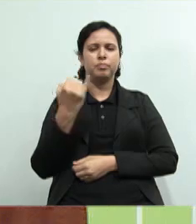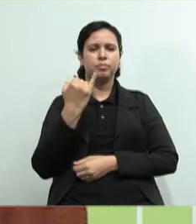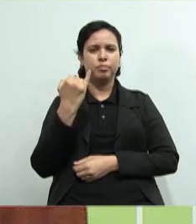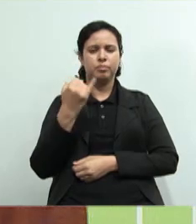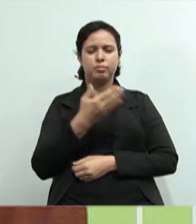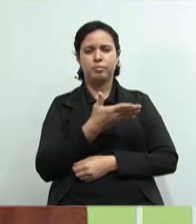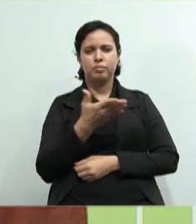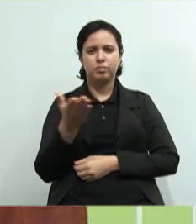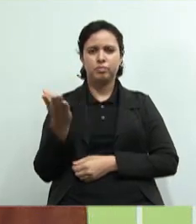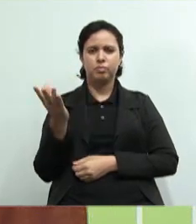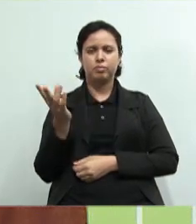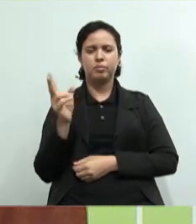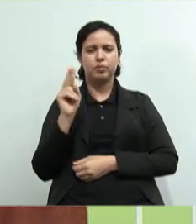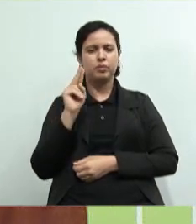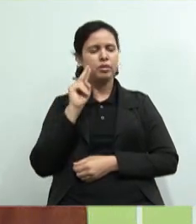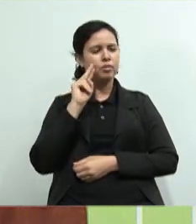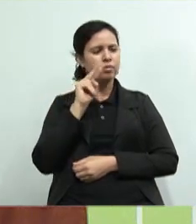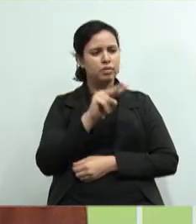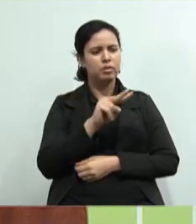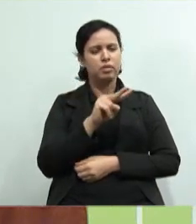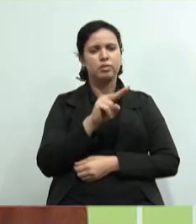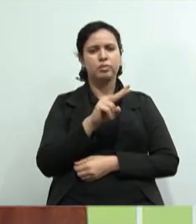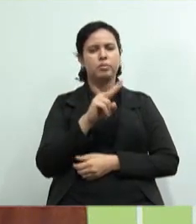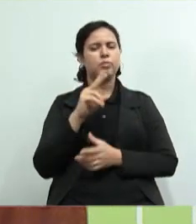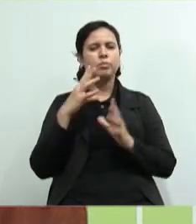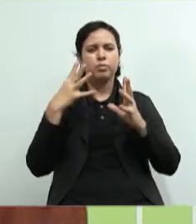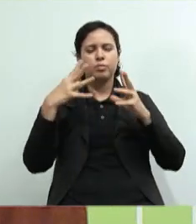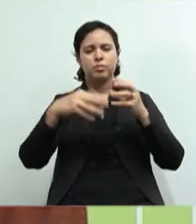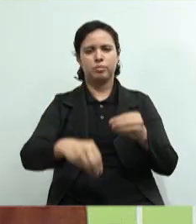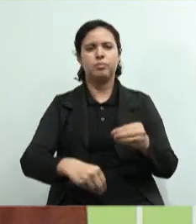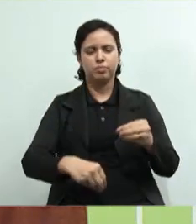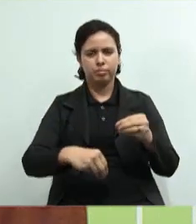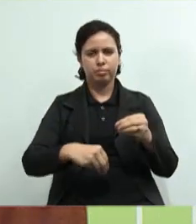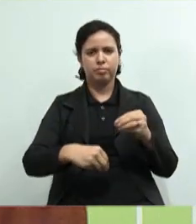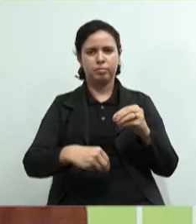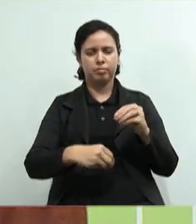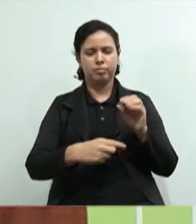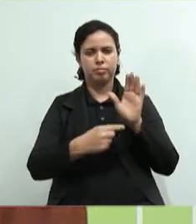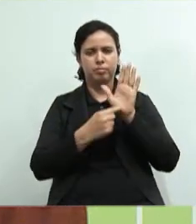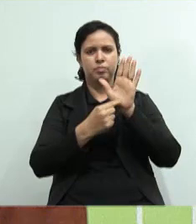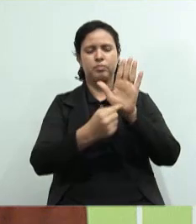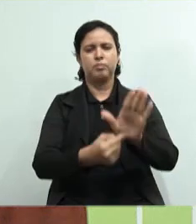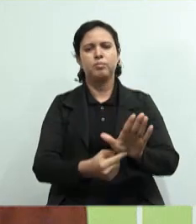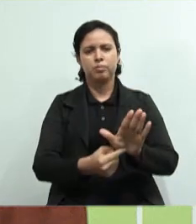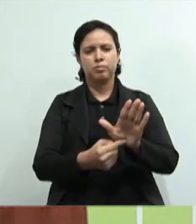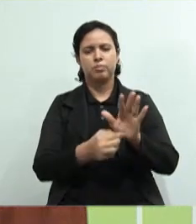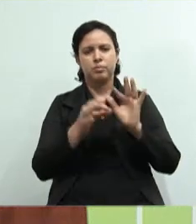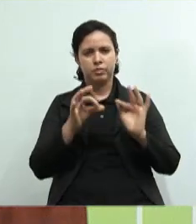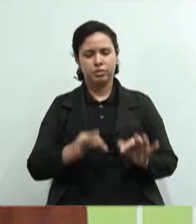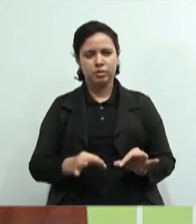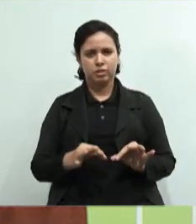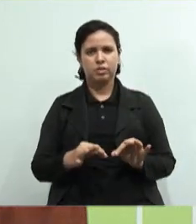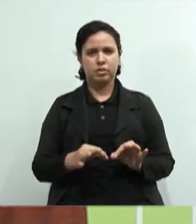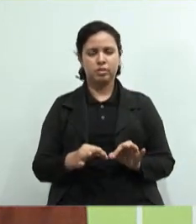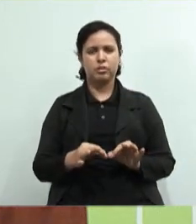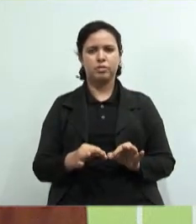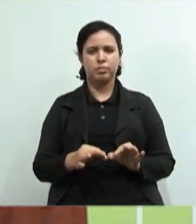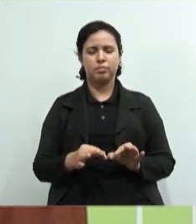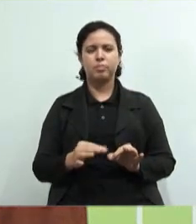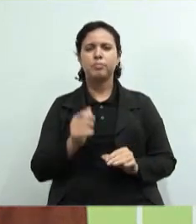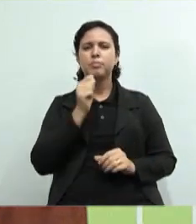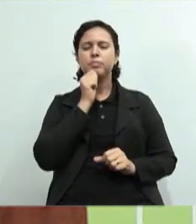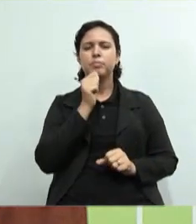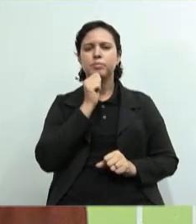vocês revisem, releiam todo o material para poder acompanhar direitinho e não ficar nenhuma dúvida, tudo